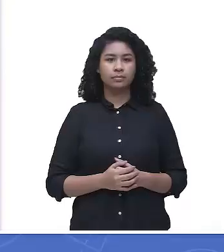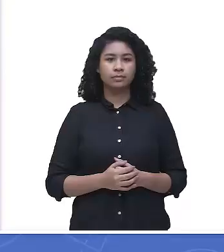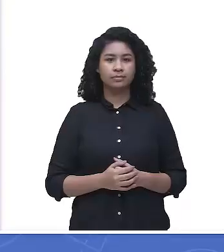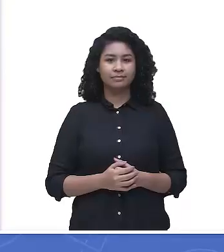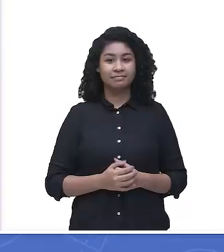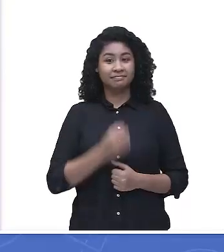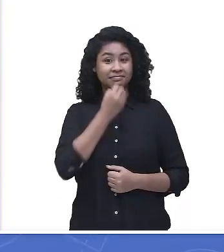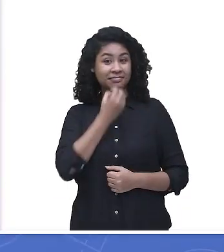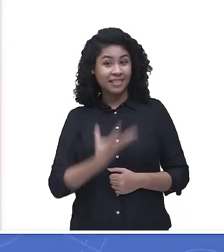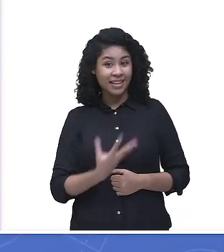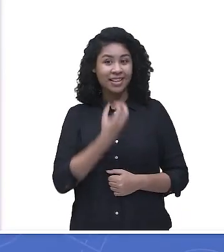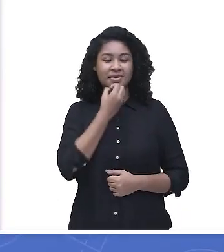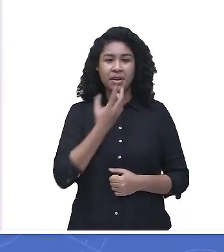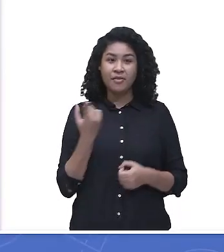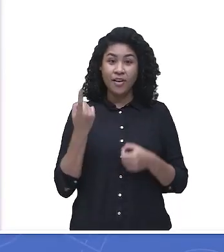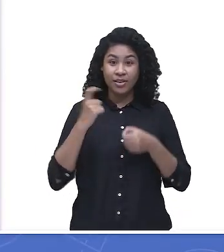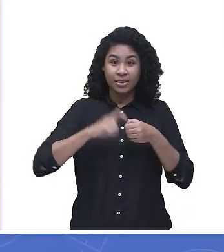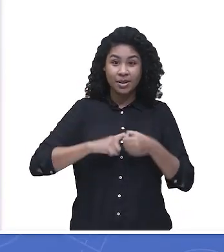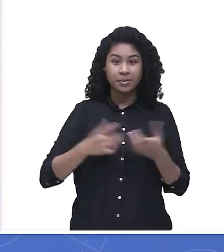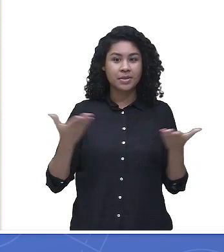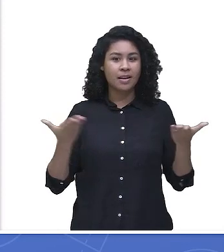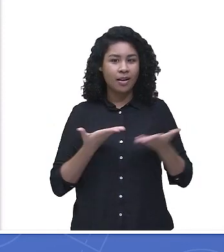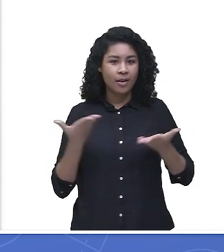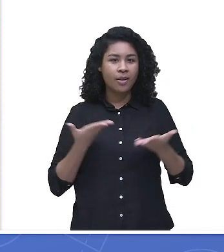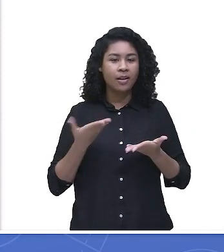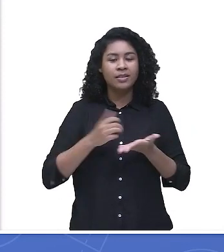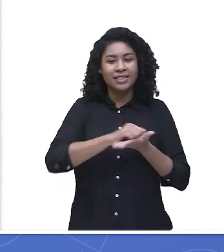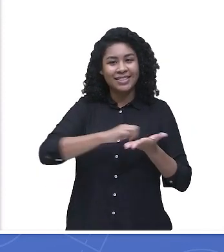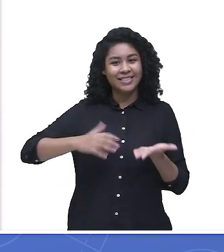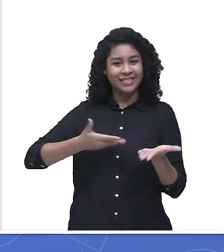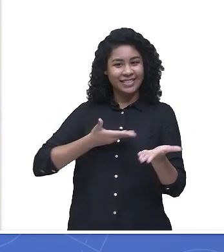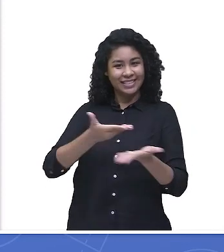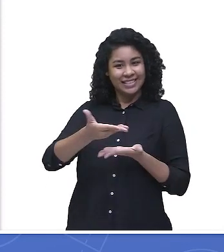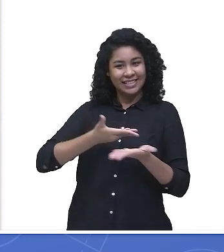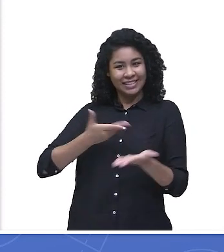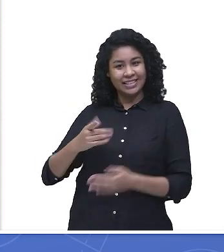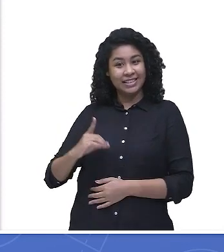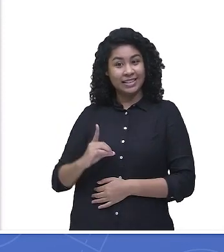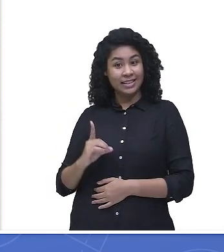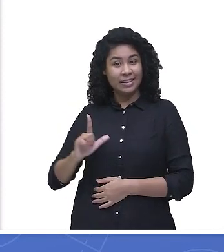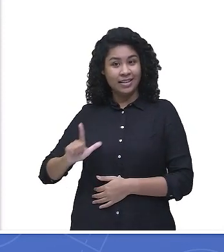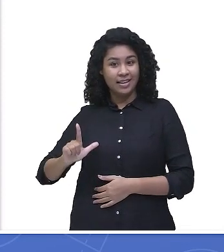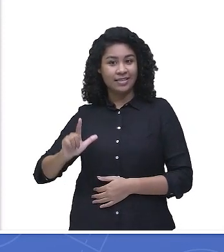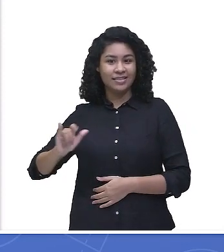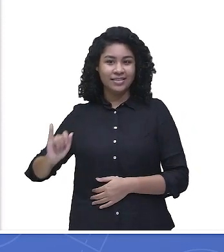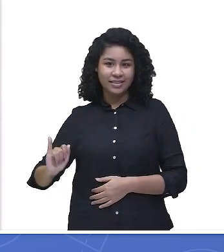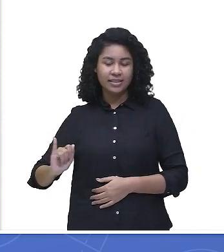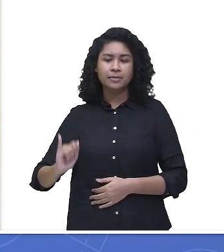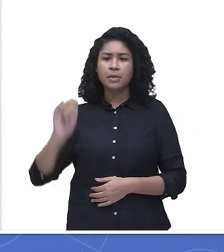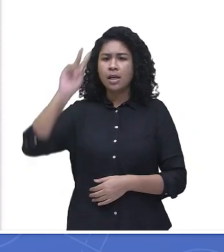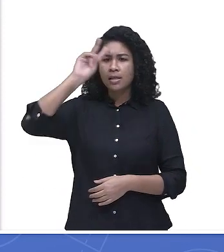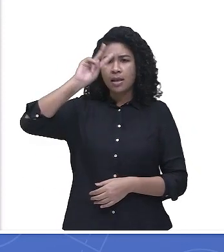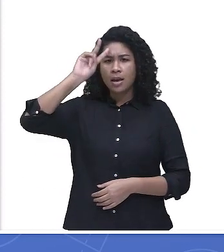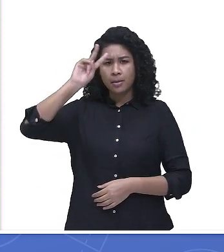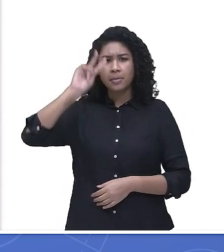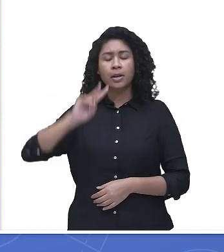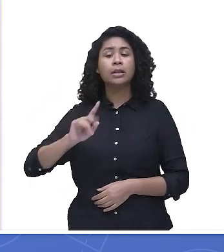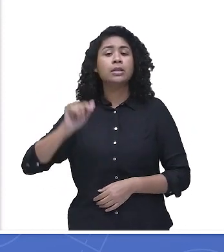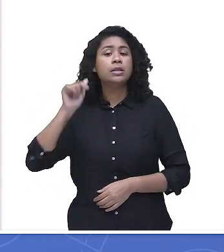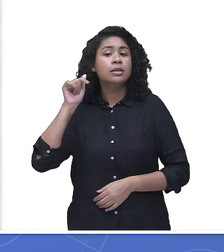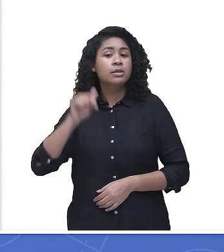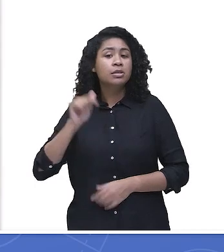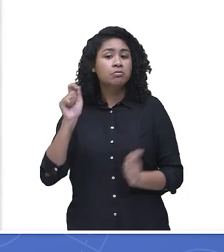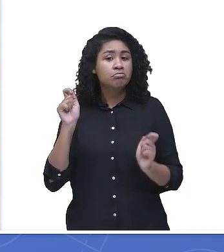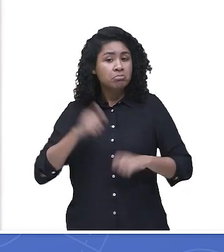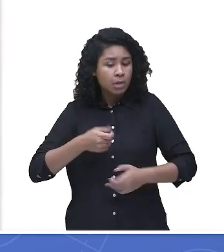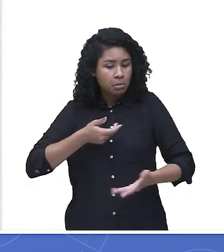Muito bem, gente, retornamos para o nosso momento de interatividade, lembrando que esse momento ele é realizado por meio do nosso